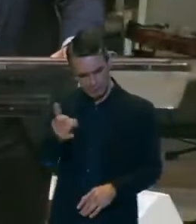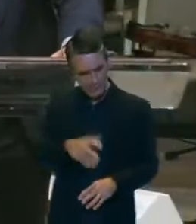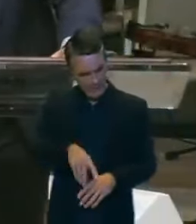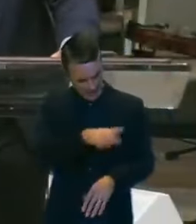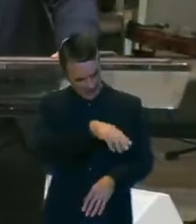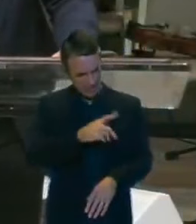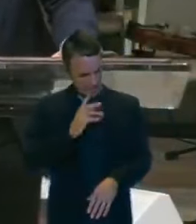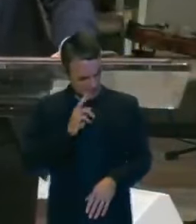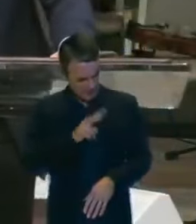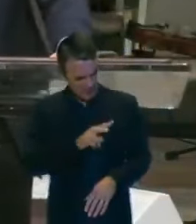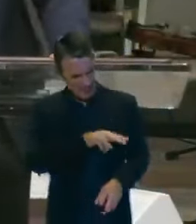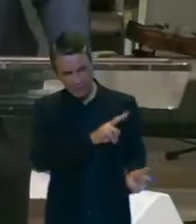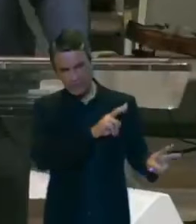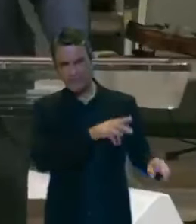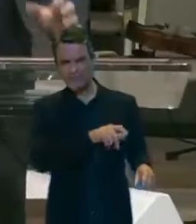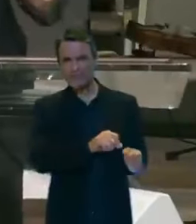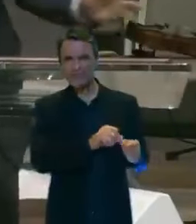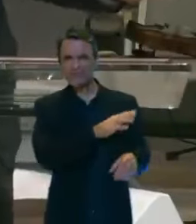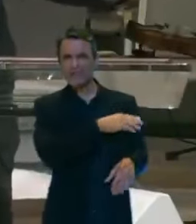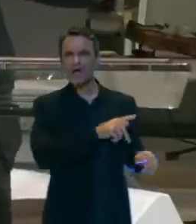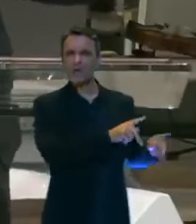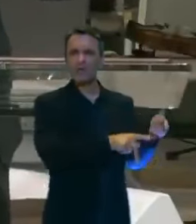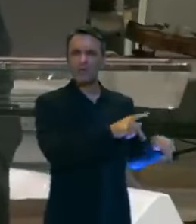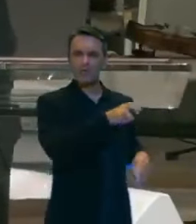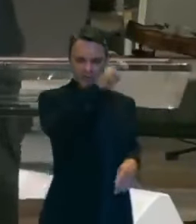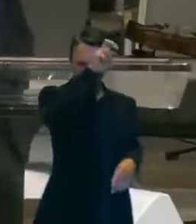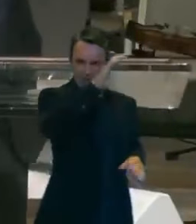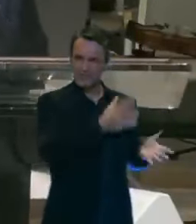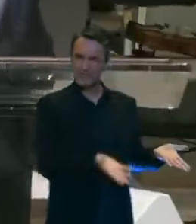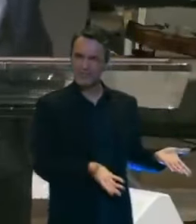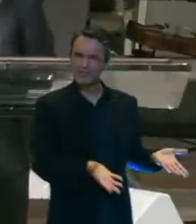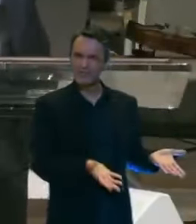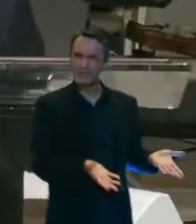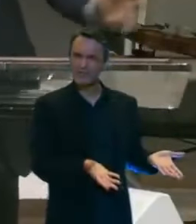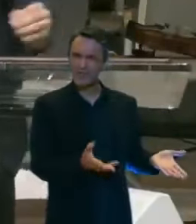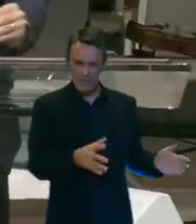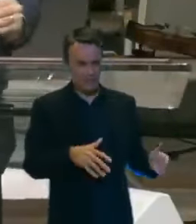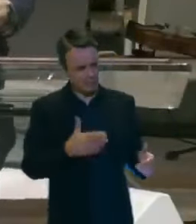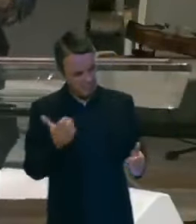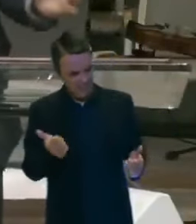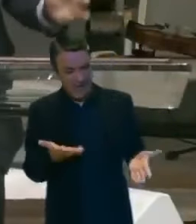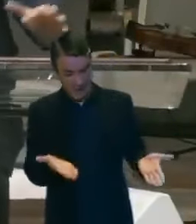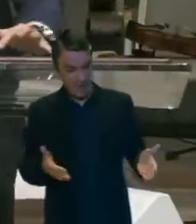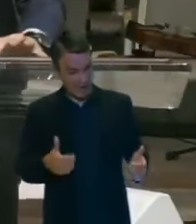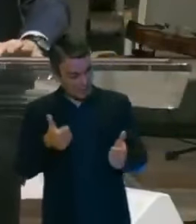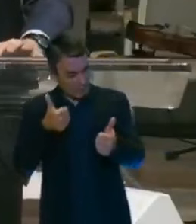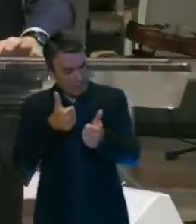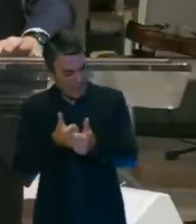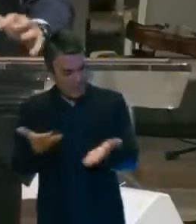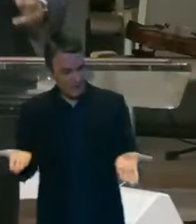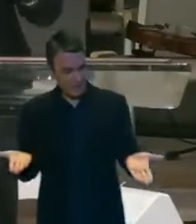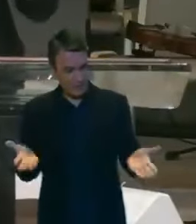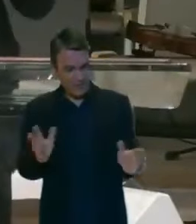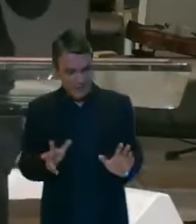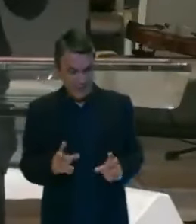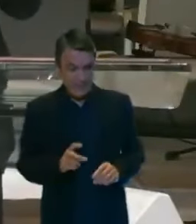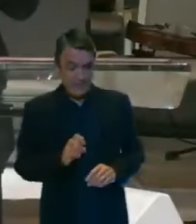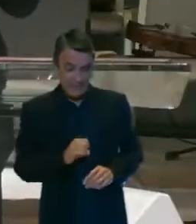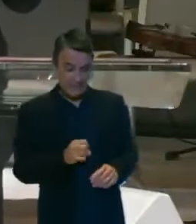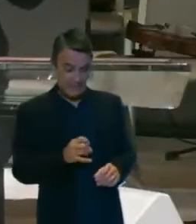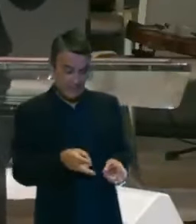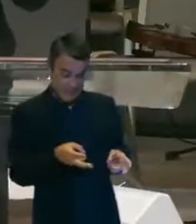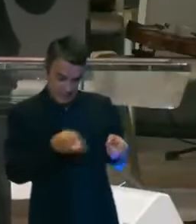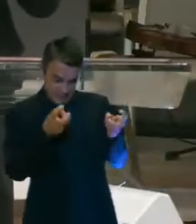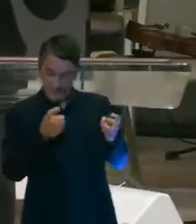egípcios e como levei vocês sobre asas de águias e os trouxe para perto de mim. Agora, pois, se ouvirem atentamente a minha